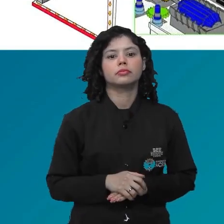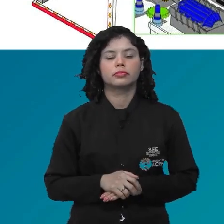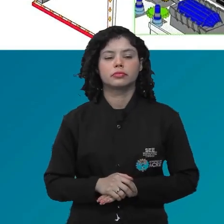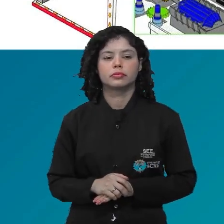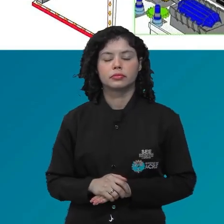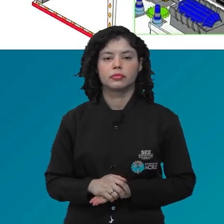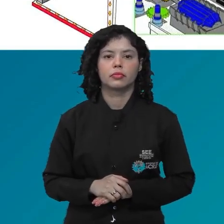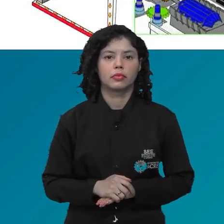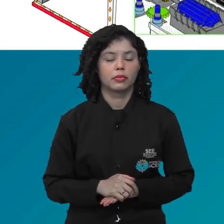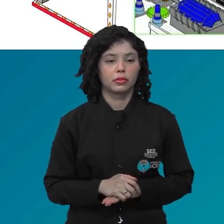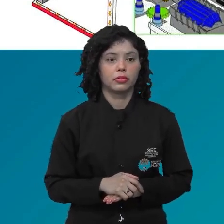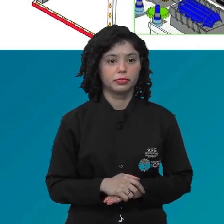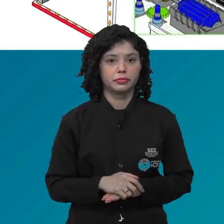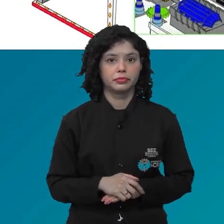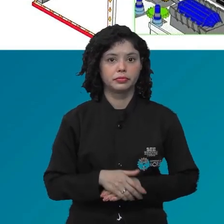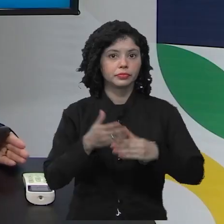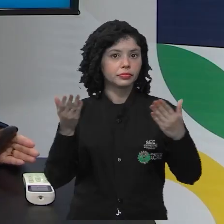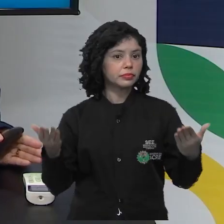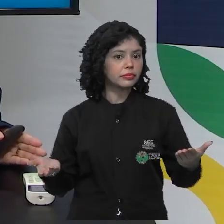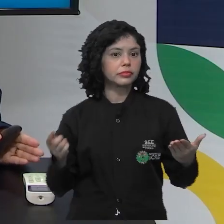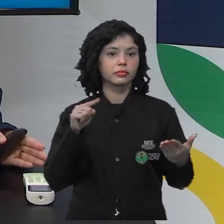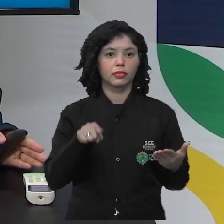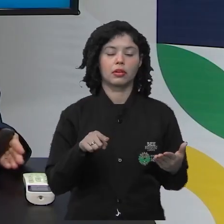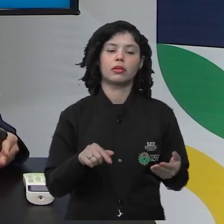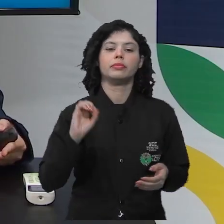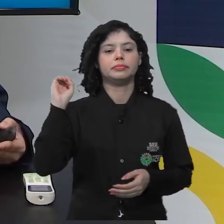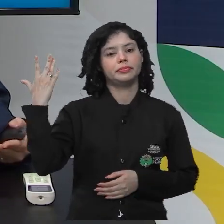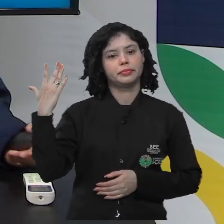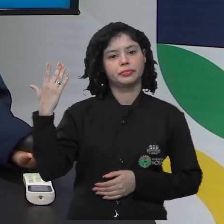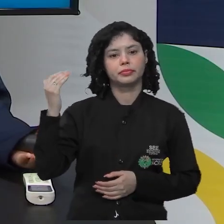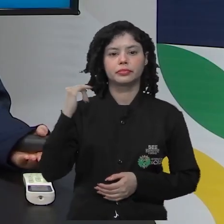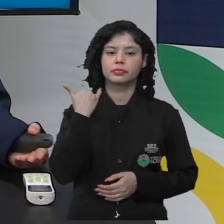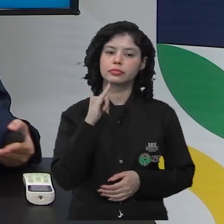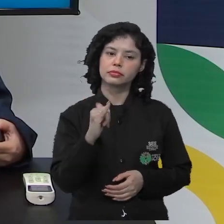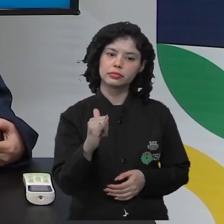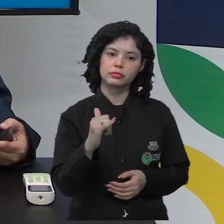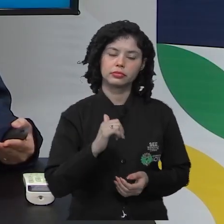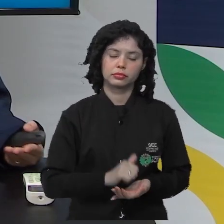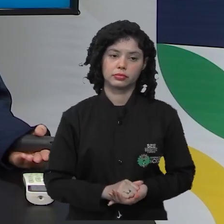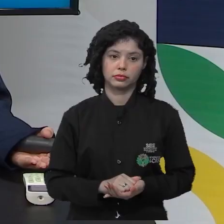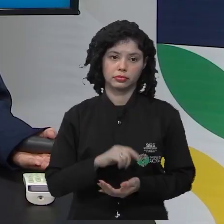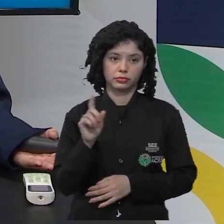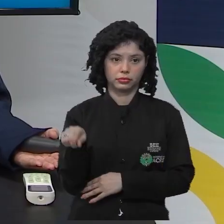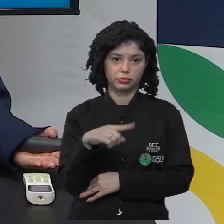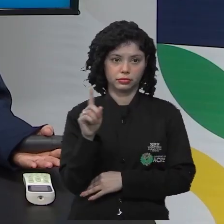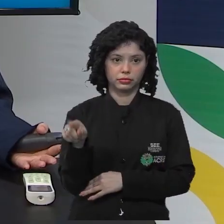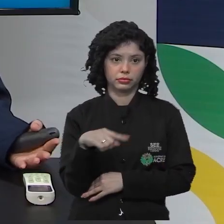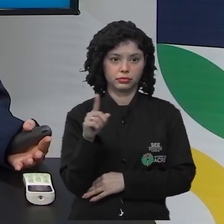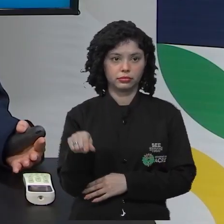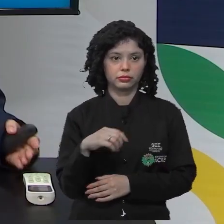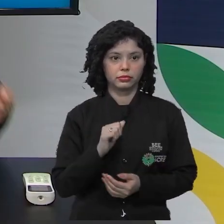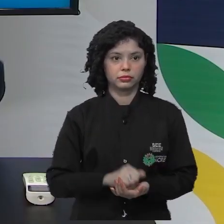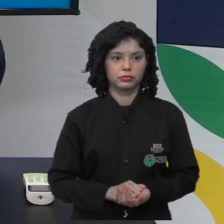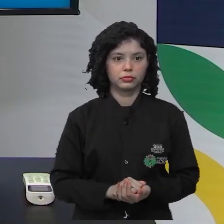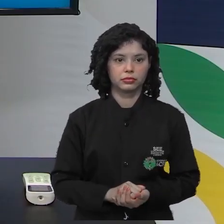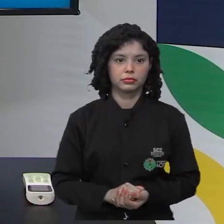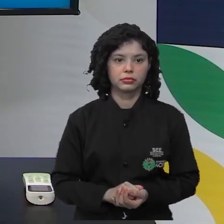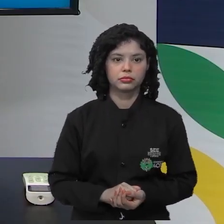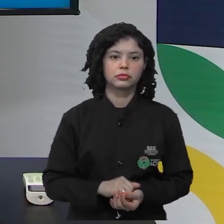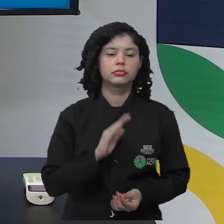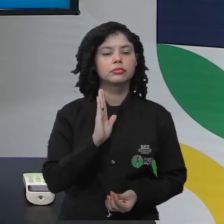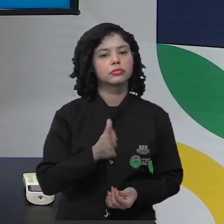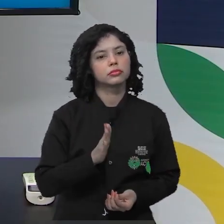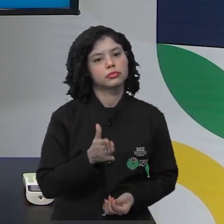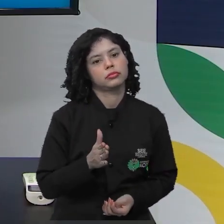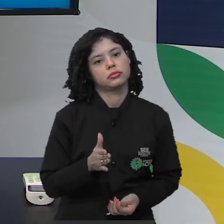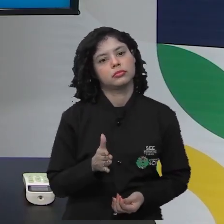linhas de transmissão. Então é assim que funciona a energia eólica, né? Então, já